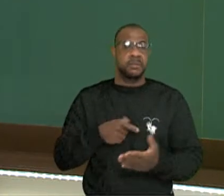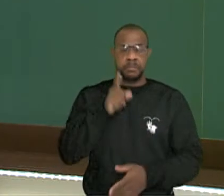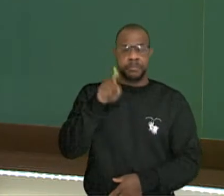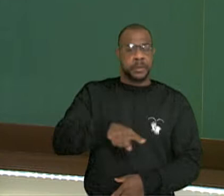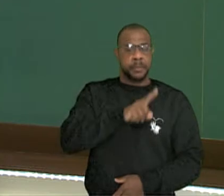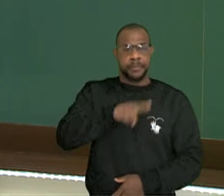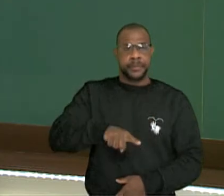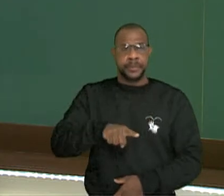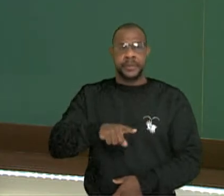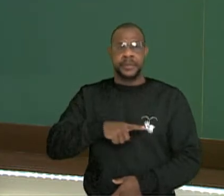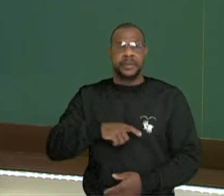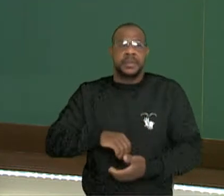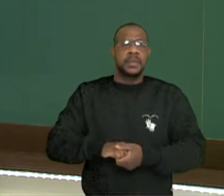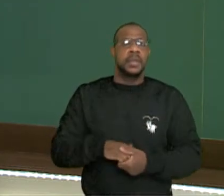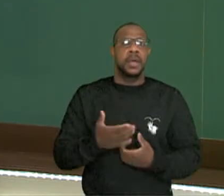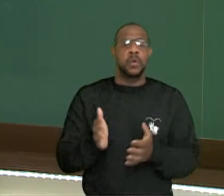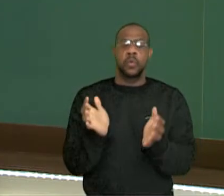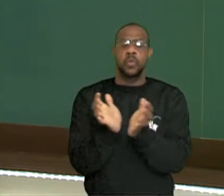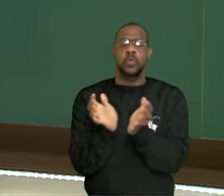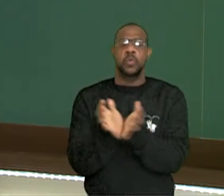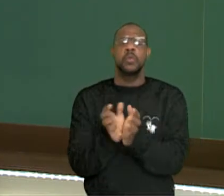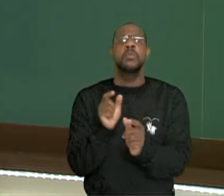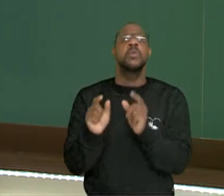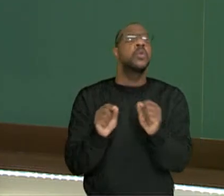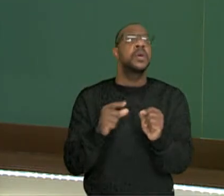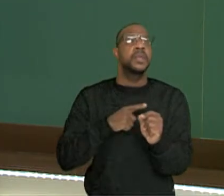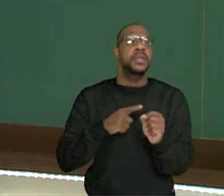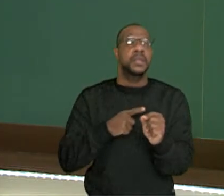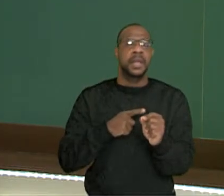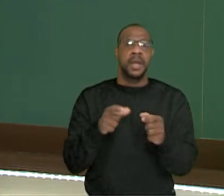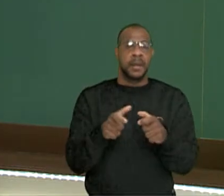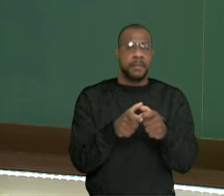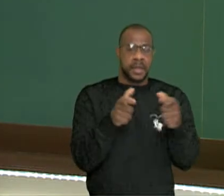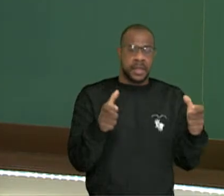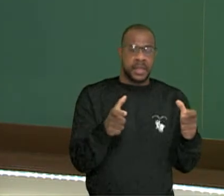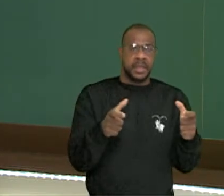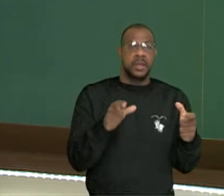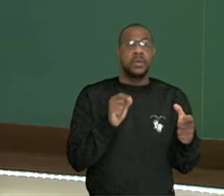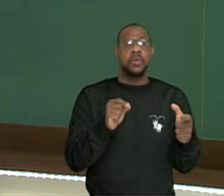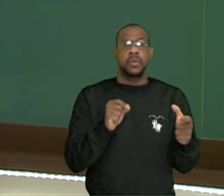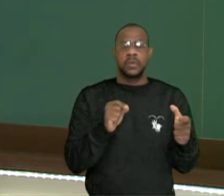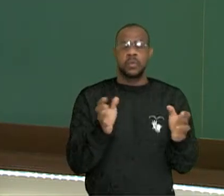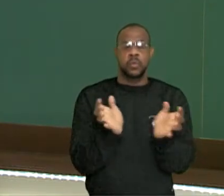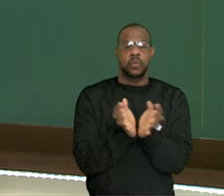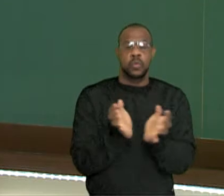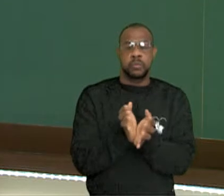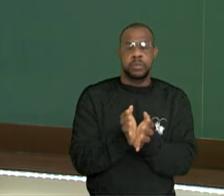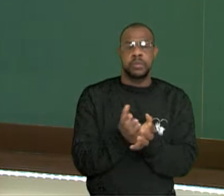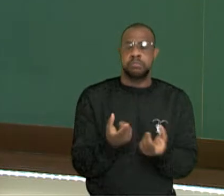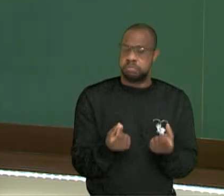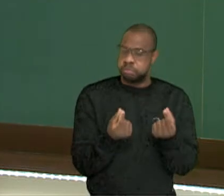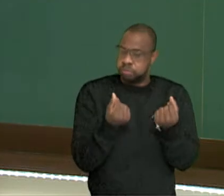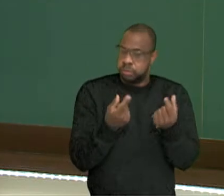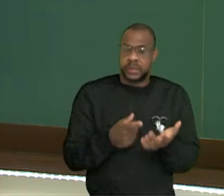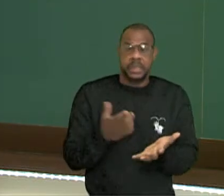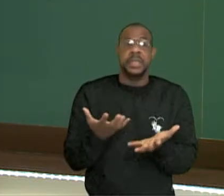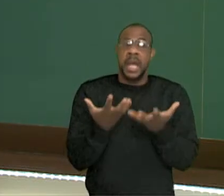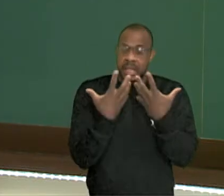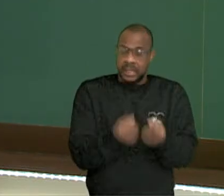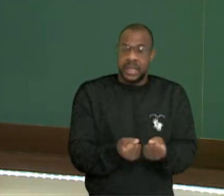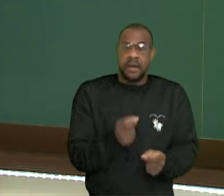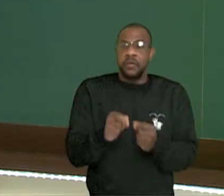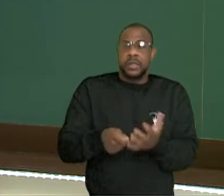Câmara dos Lordes, né, aquela que era composta em sua maioria por nobres que apoiavam um regime